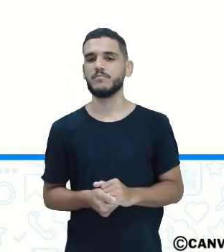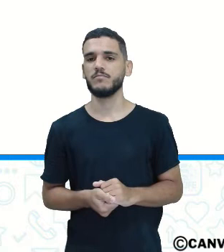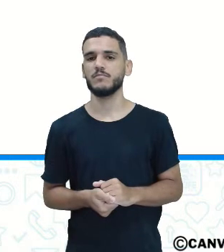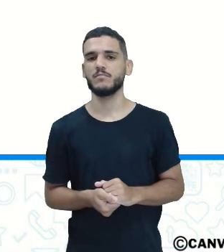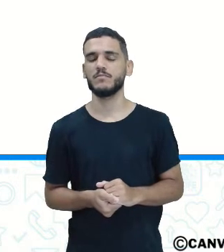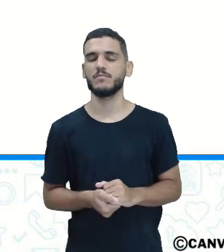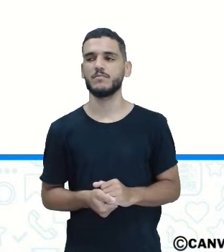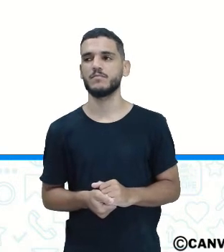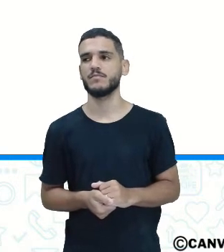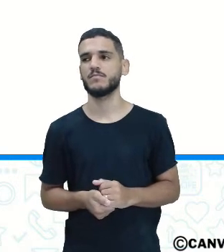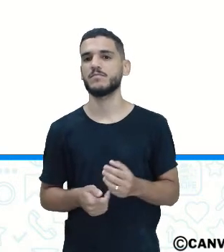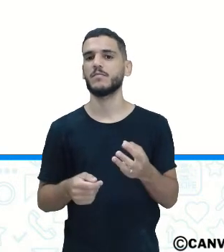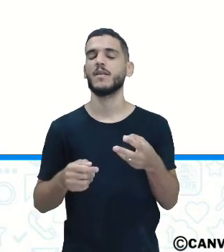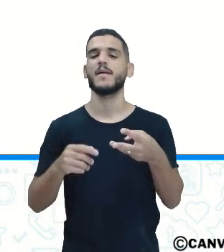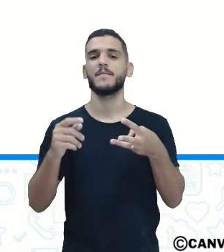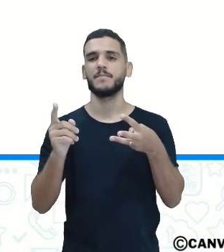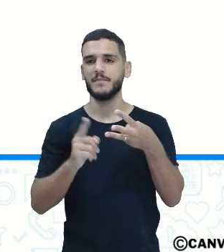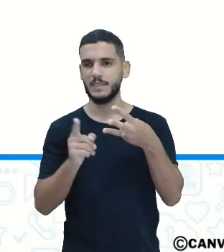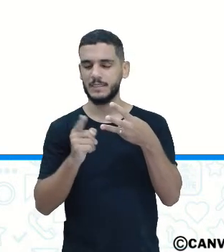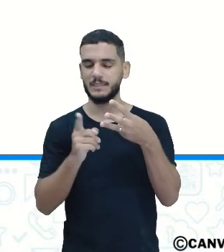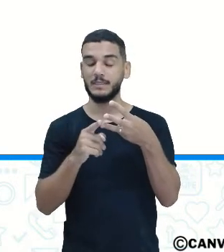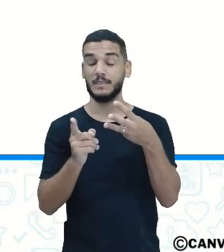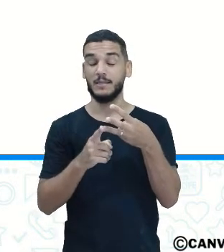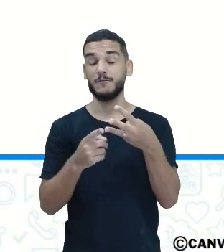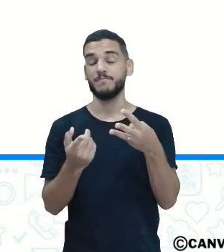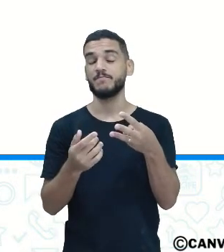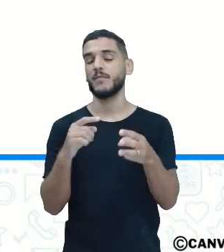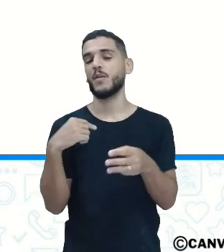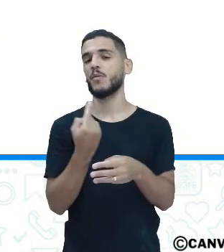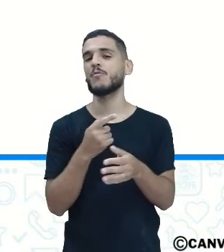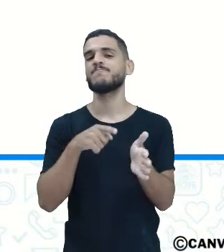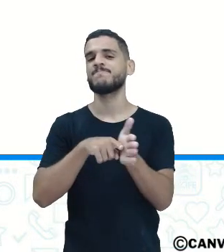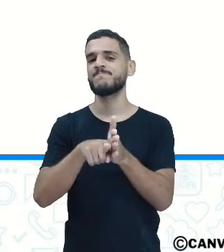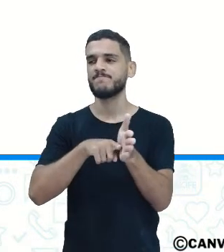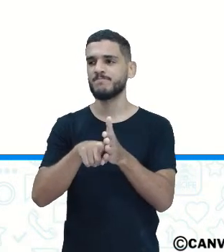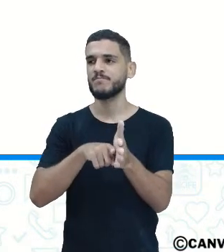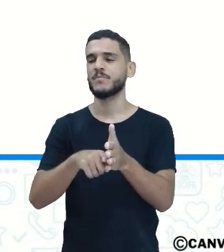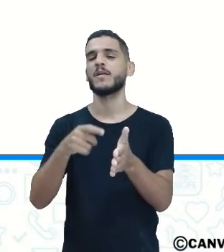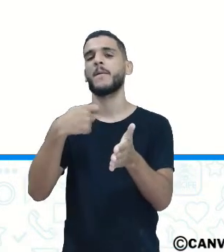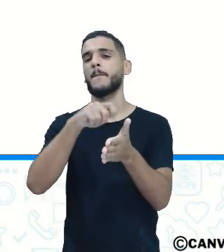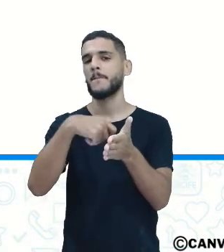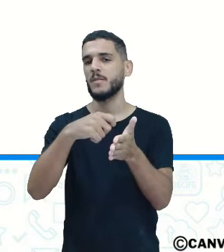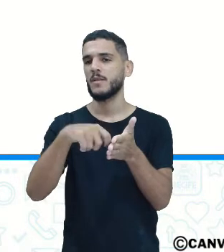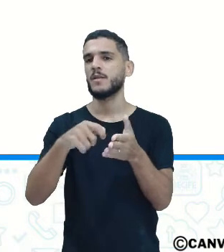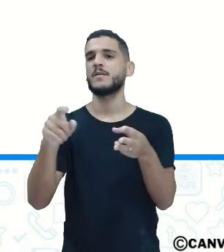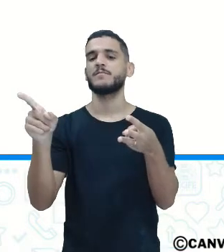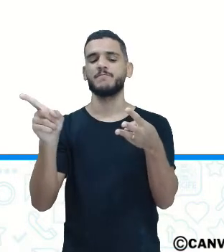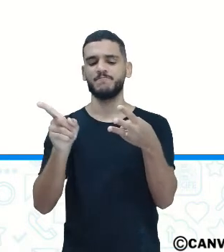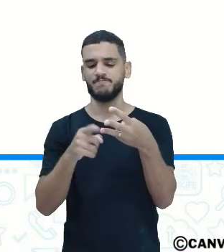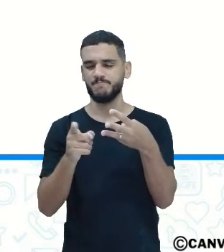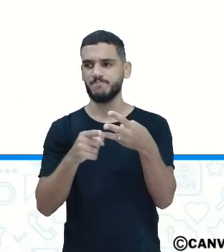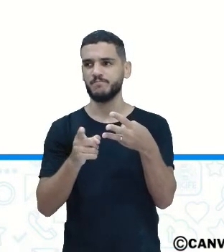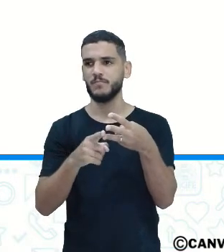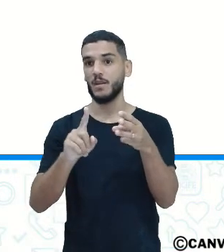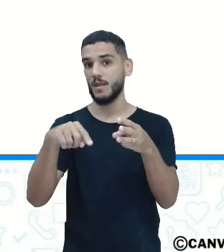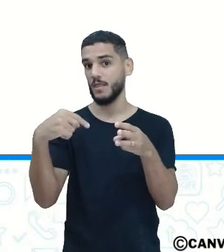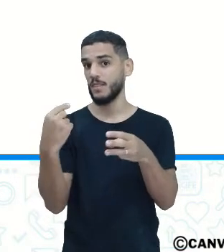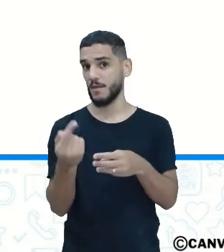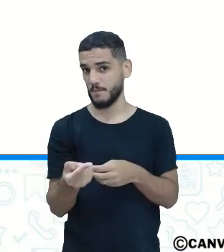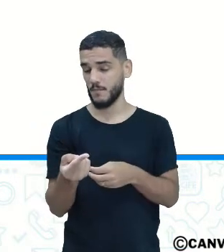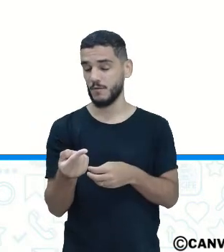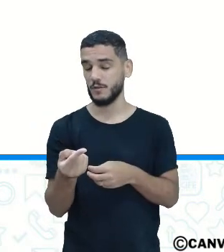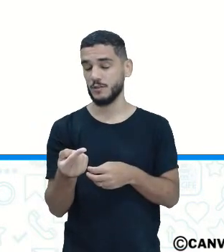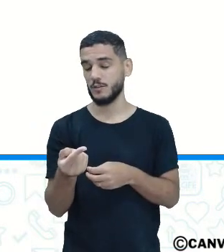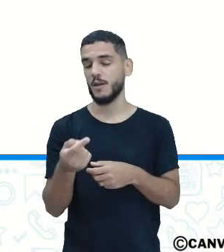A gente, quando está pesquisando, nós quando estamos pesquisando, vamos anotando, mas quando paramos